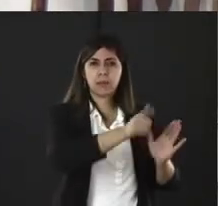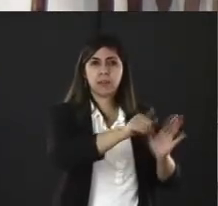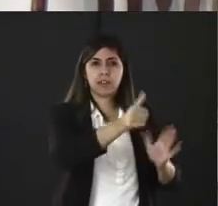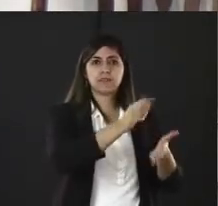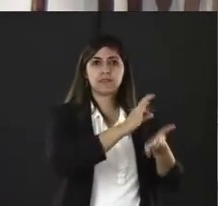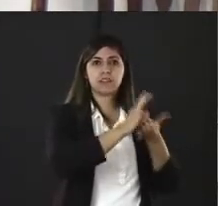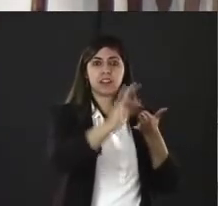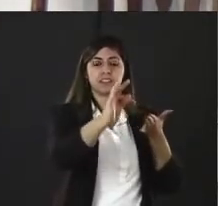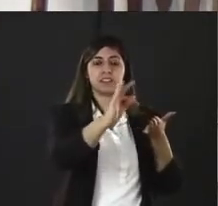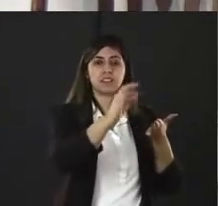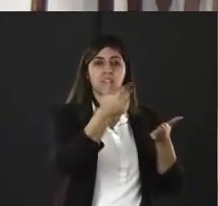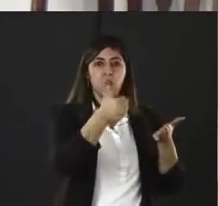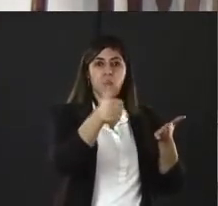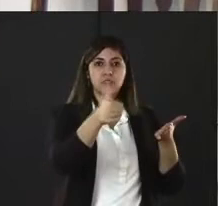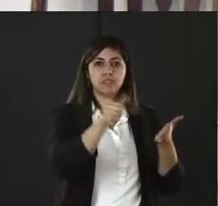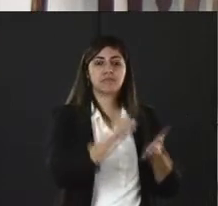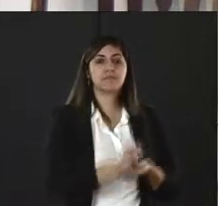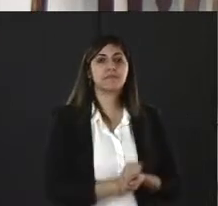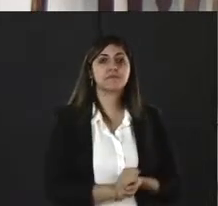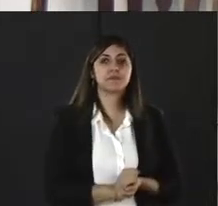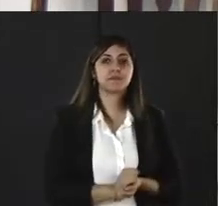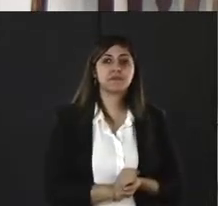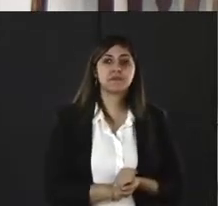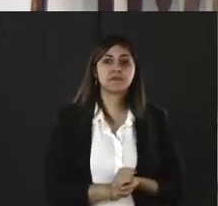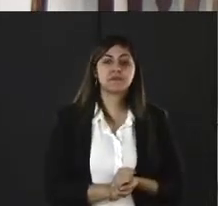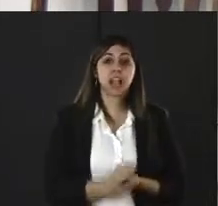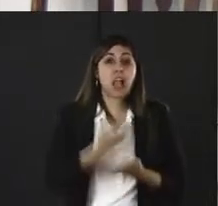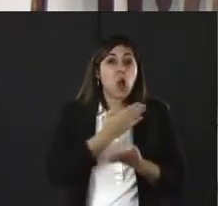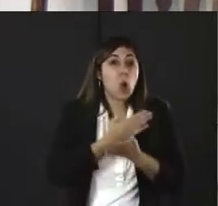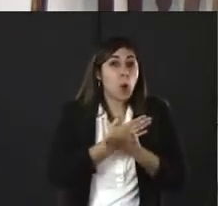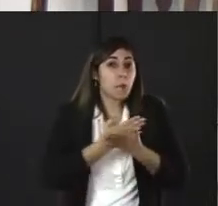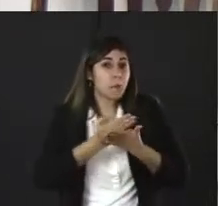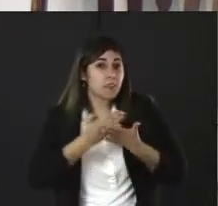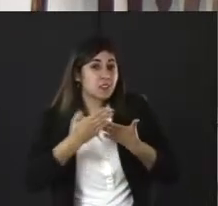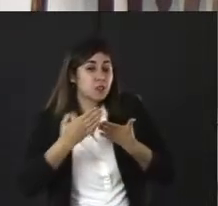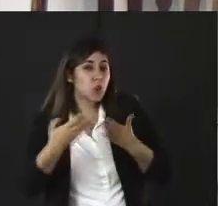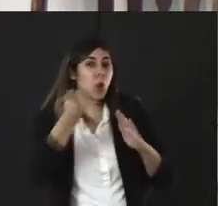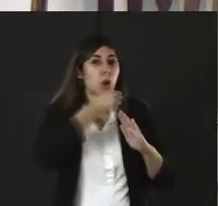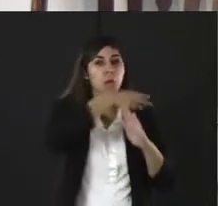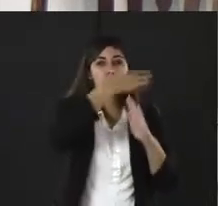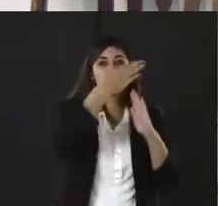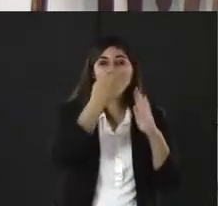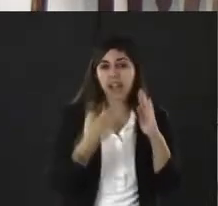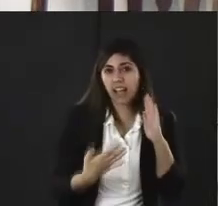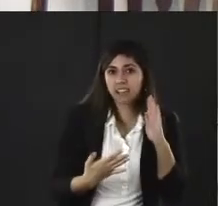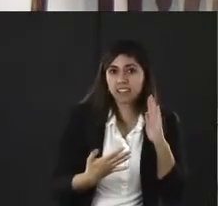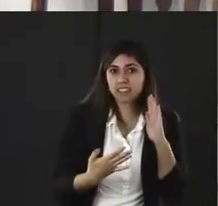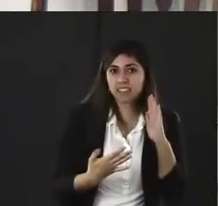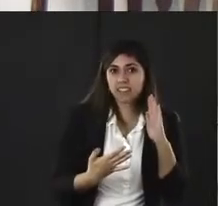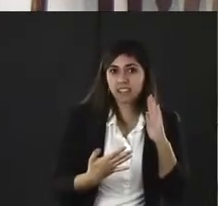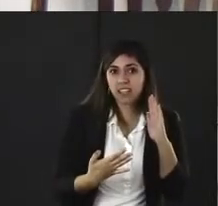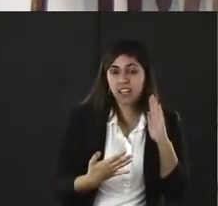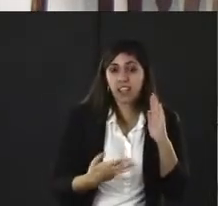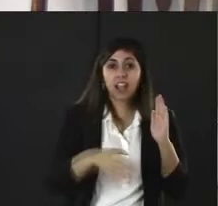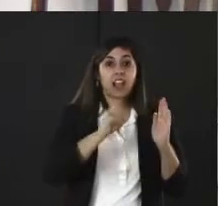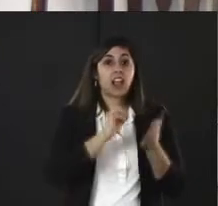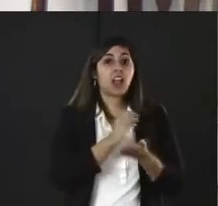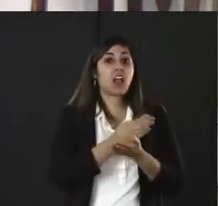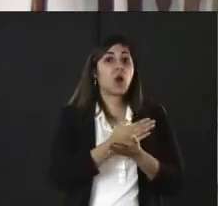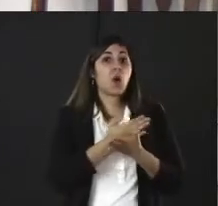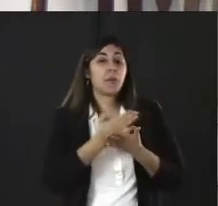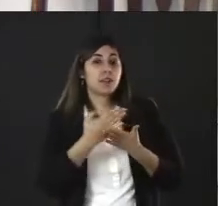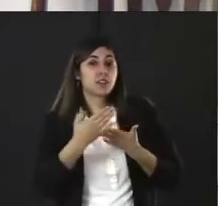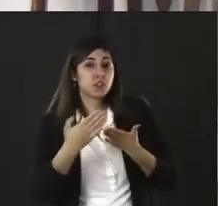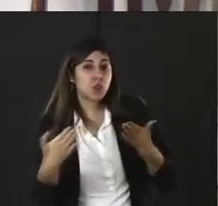versículo deu início aos seus sinais e assim que está no texto com este meu